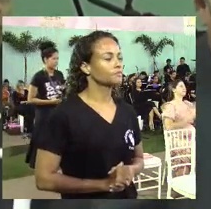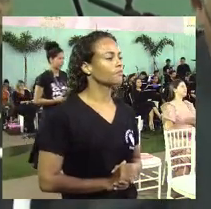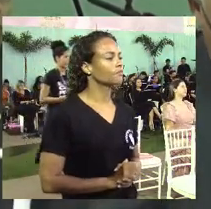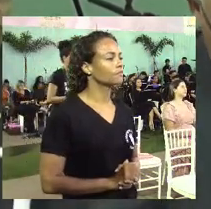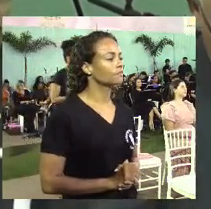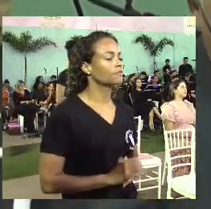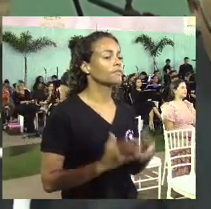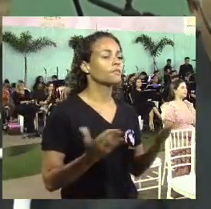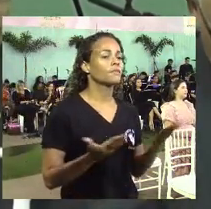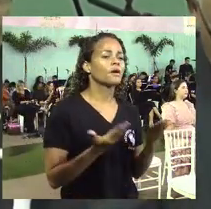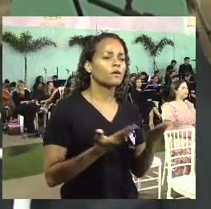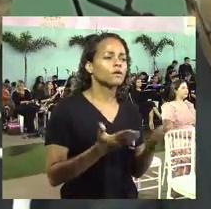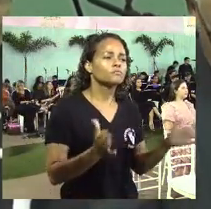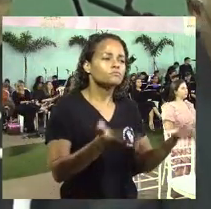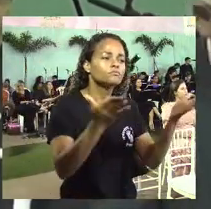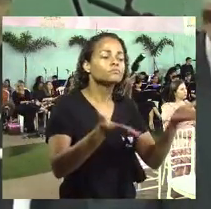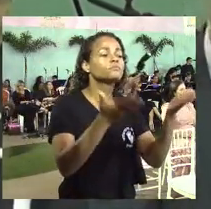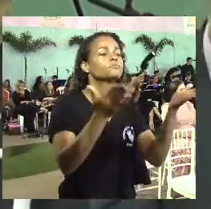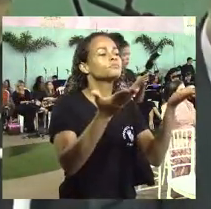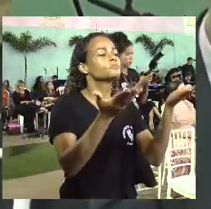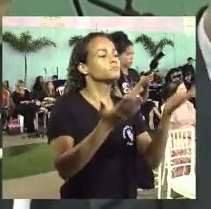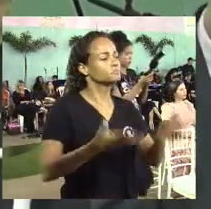levantar um altar de adoração